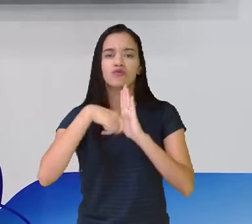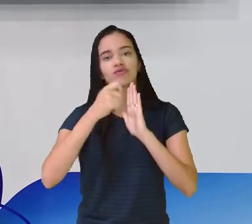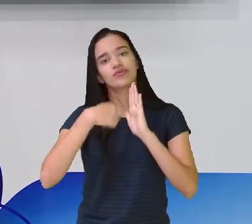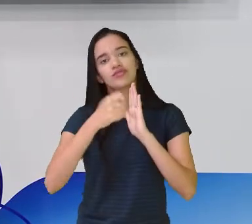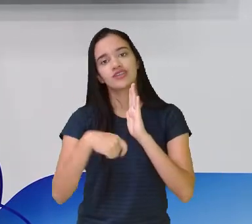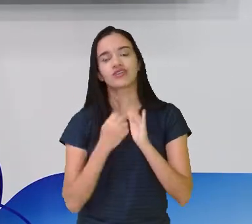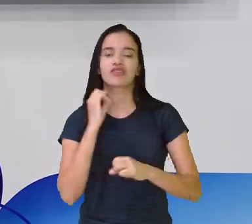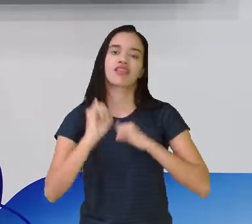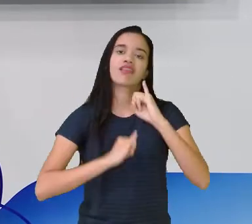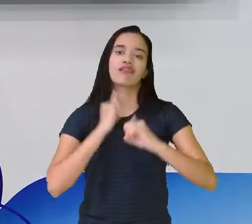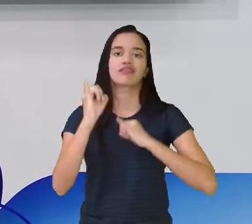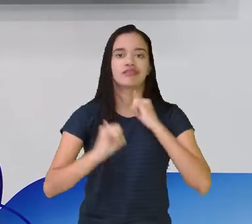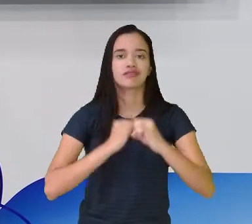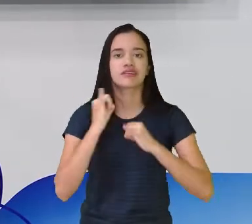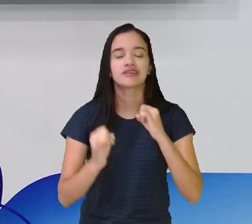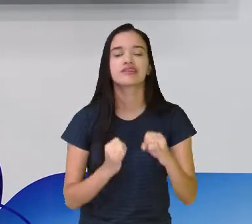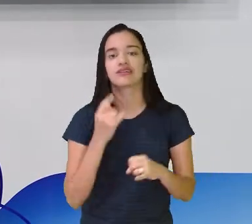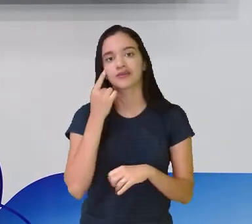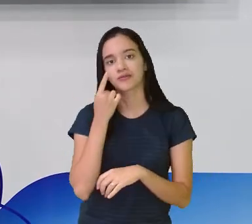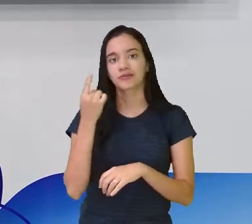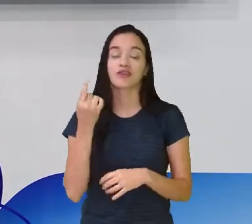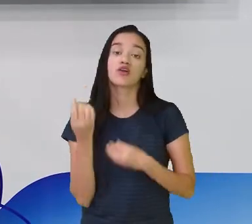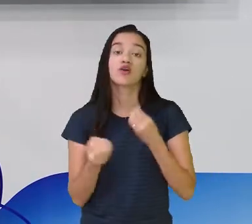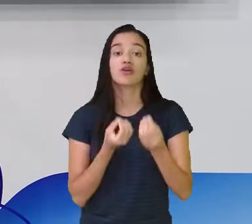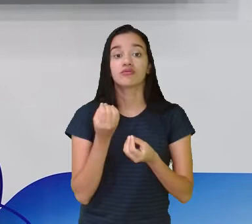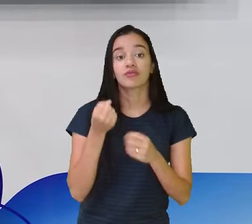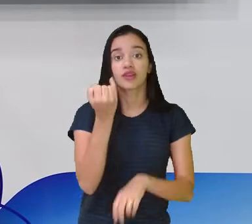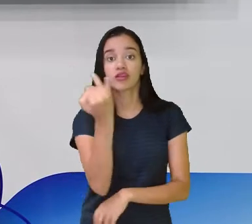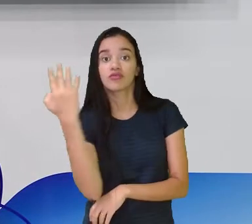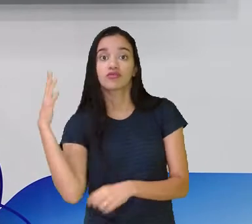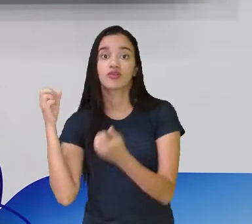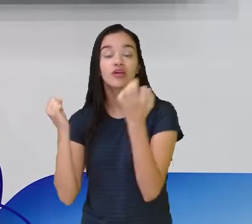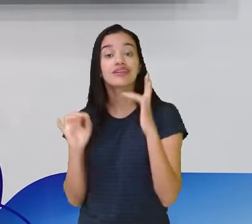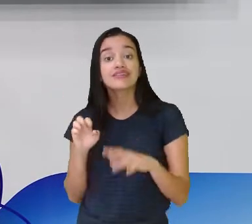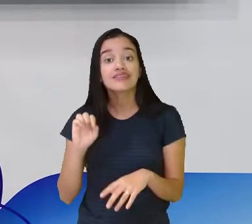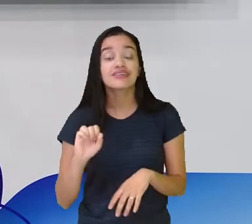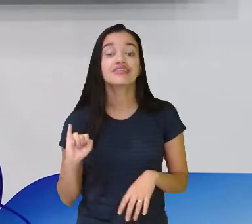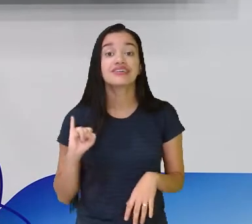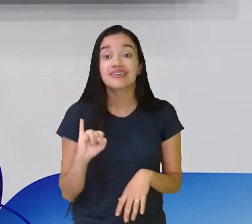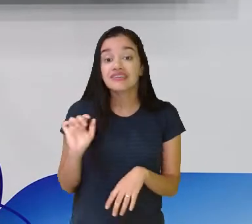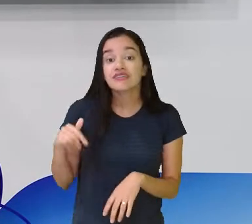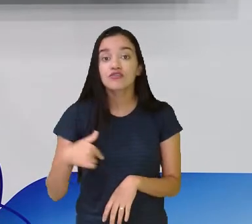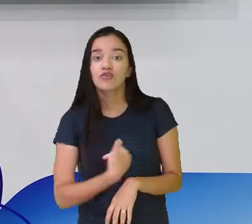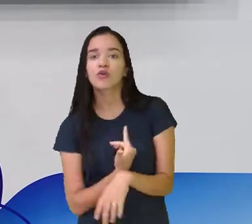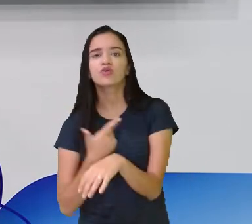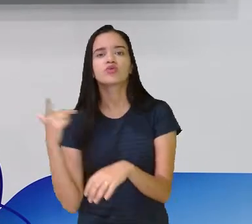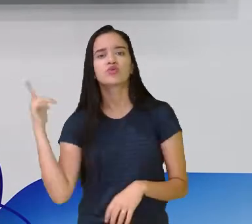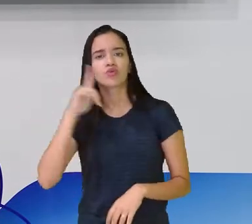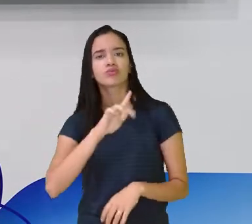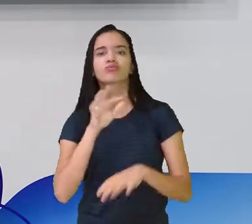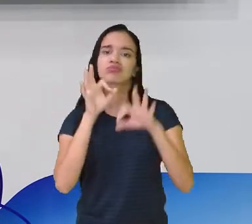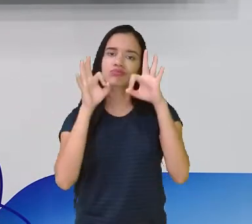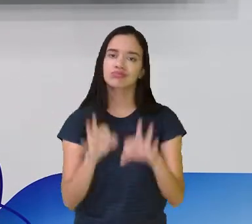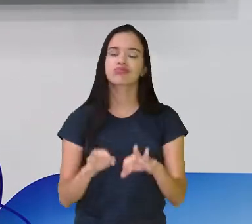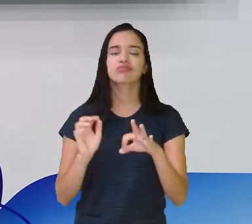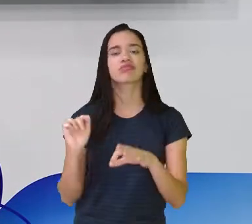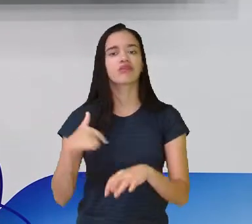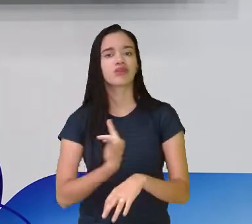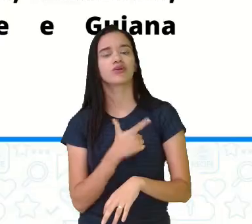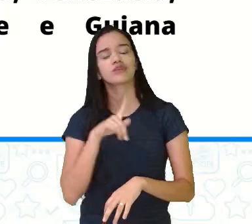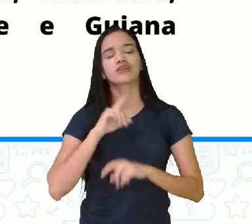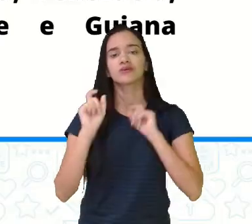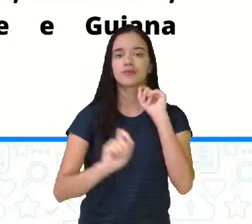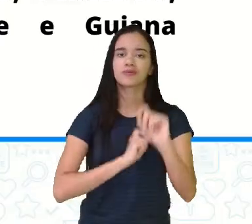internet com relação a isso, né, com relação à floresta amazônica. Mas se a gente conseguisse ir lá pessoalmente, com certeza a gente